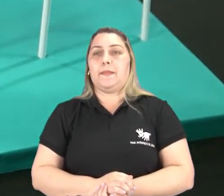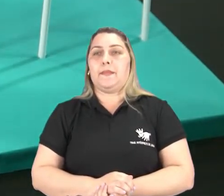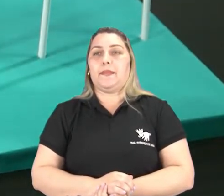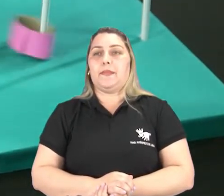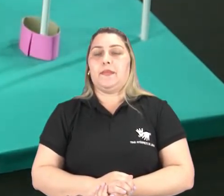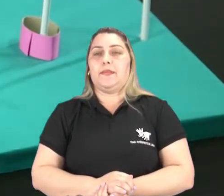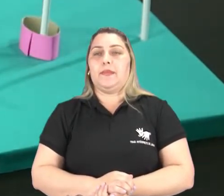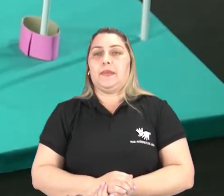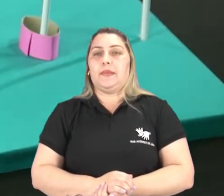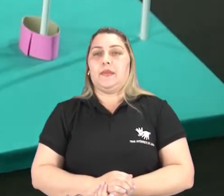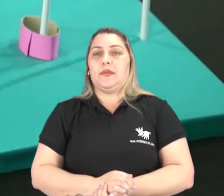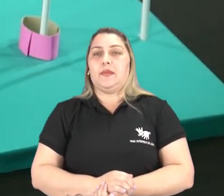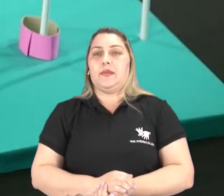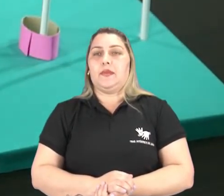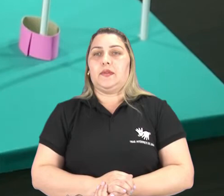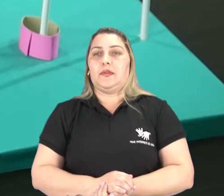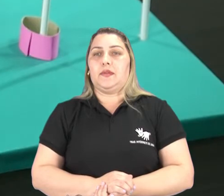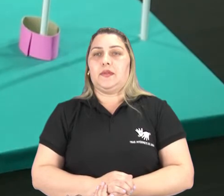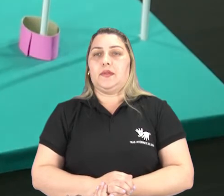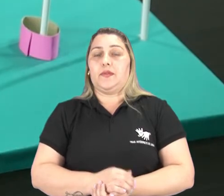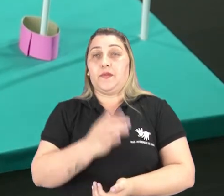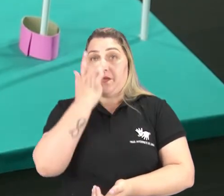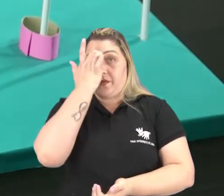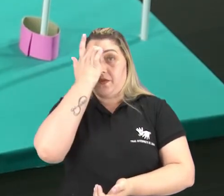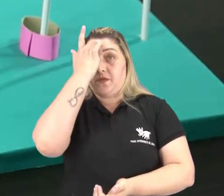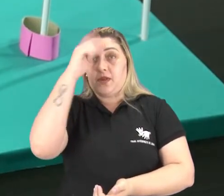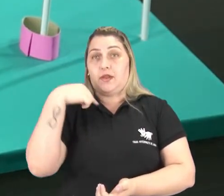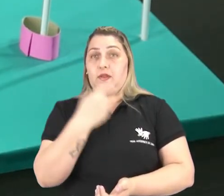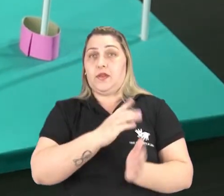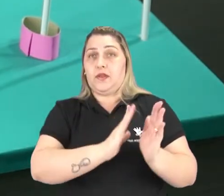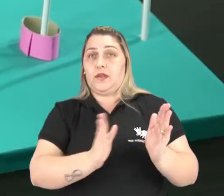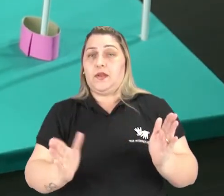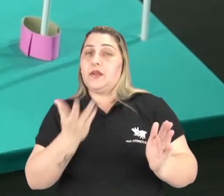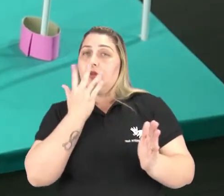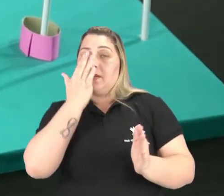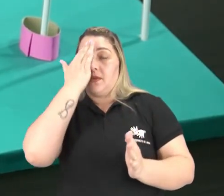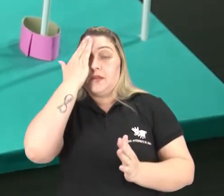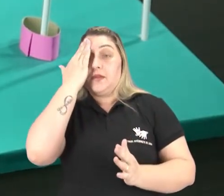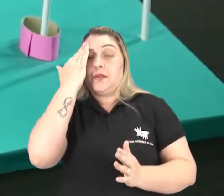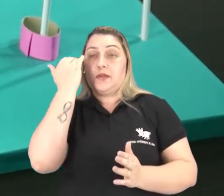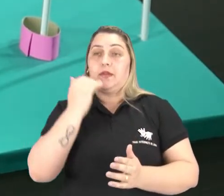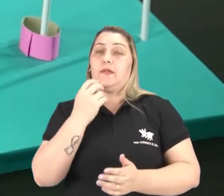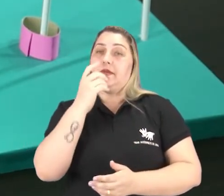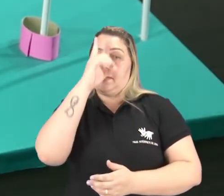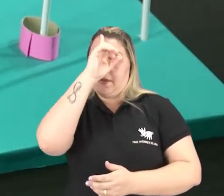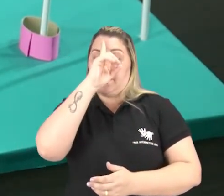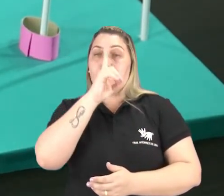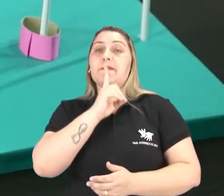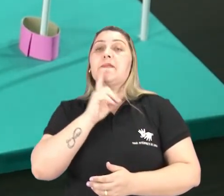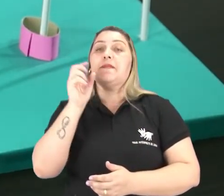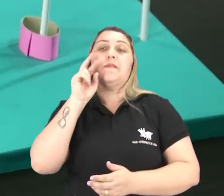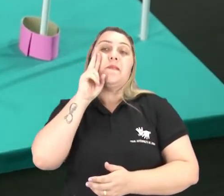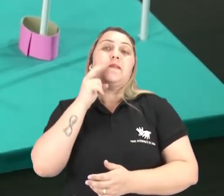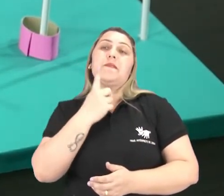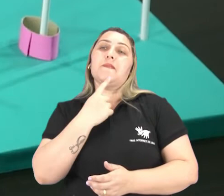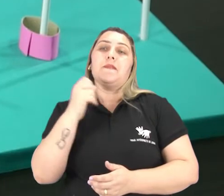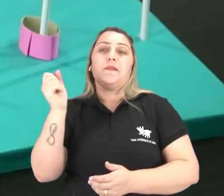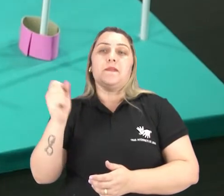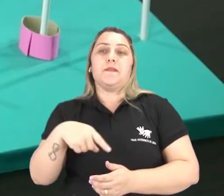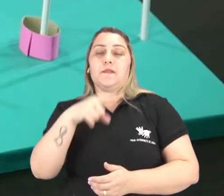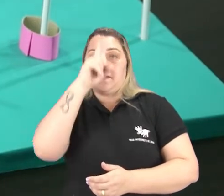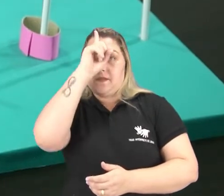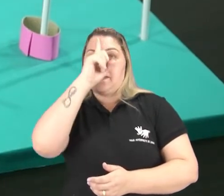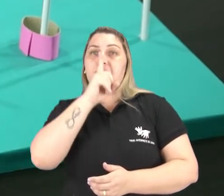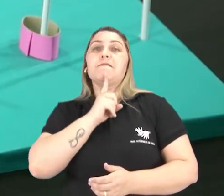aqui a cola então assim ficou a nossa sequência de cores amarelo rosa